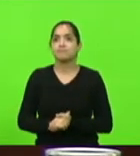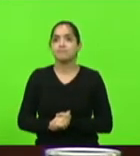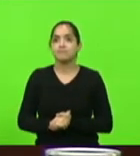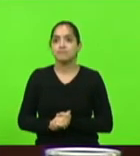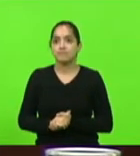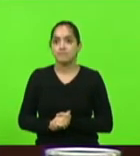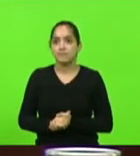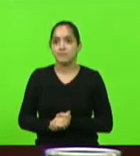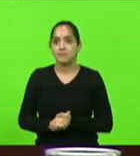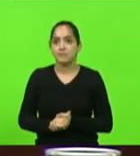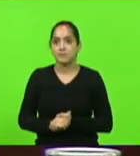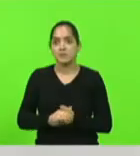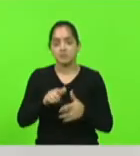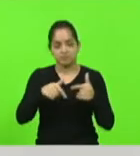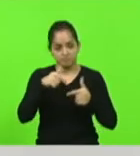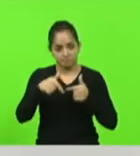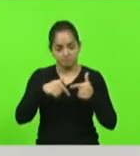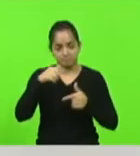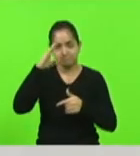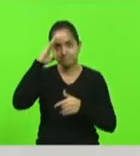seu soldado e servo.